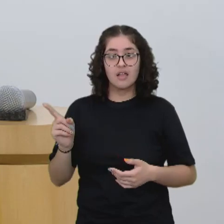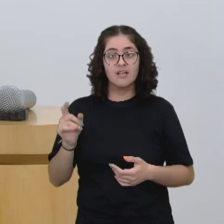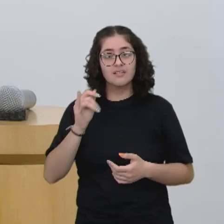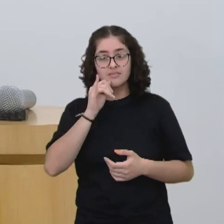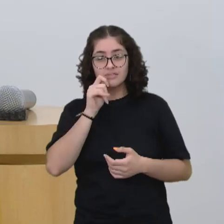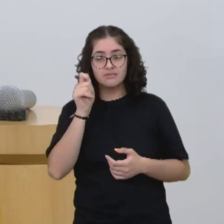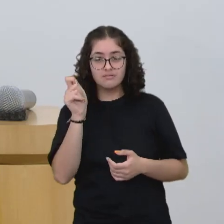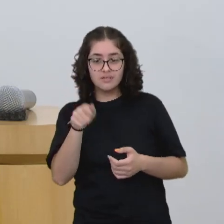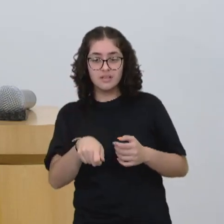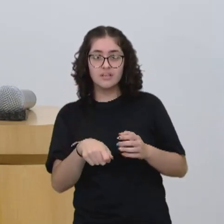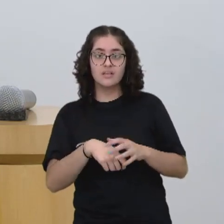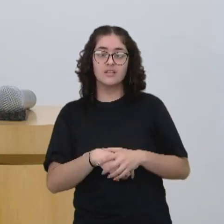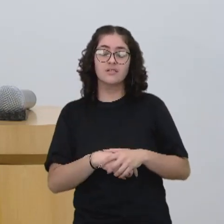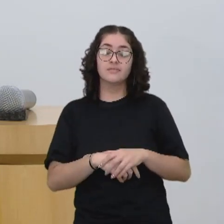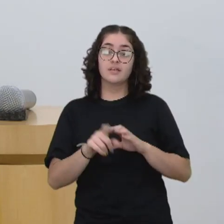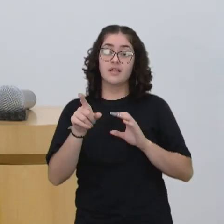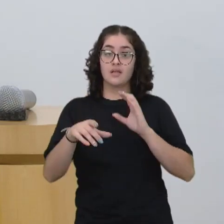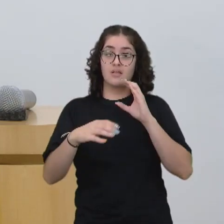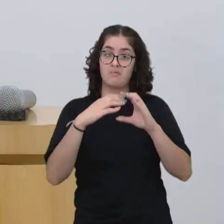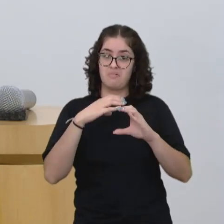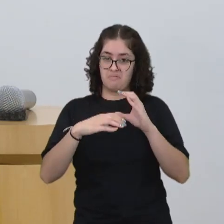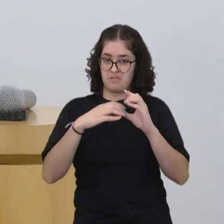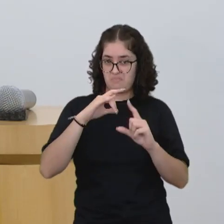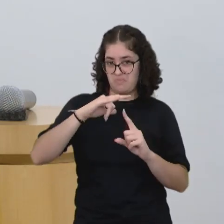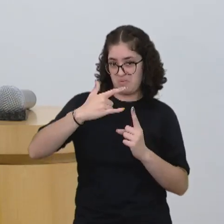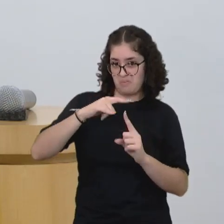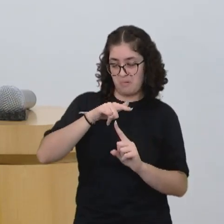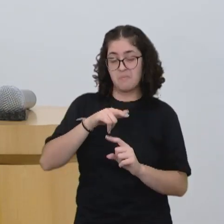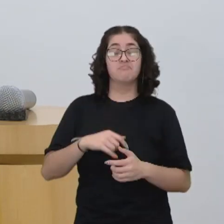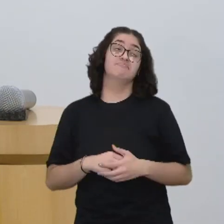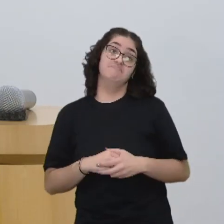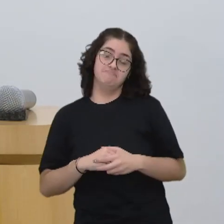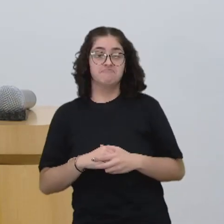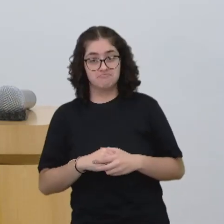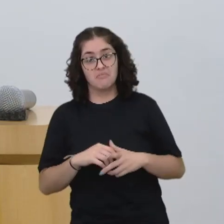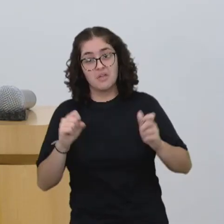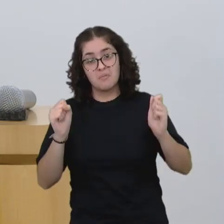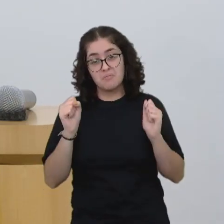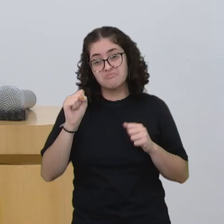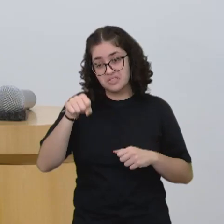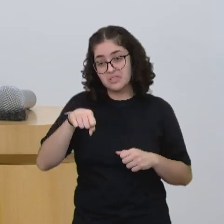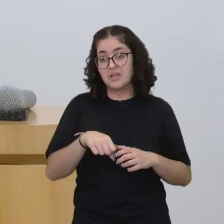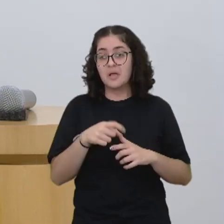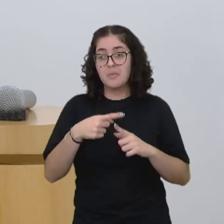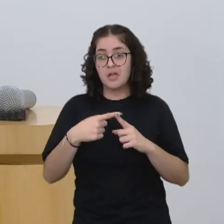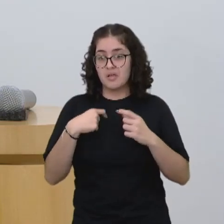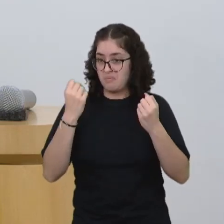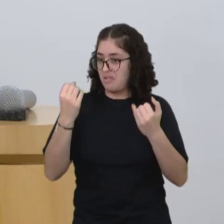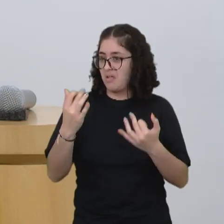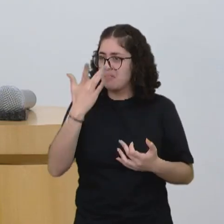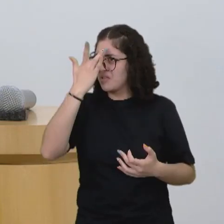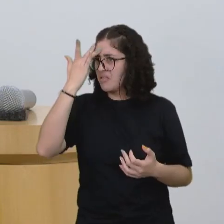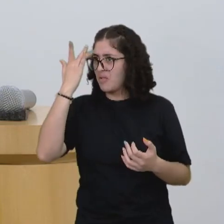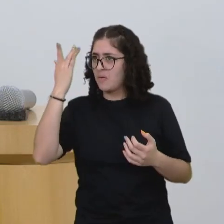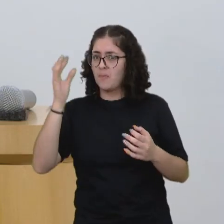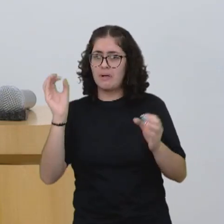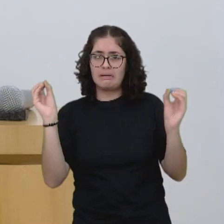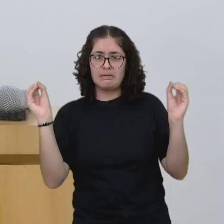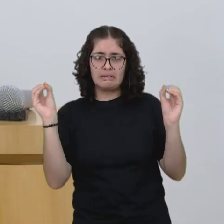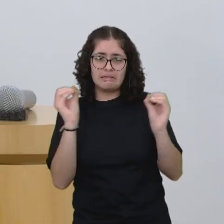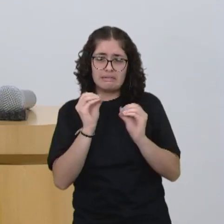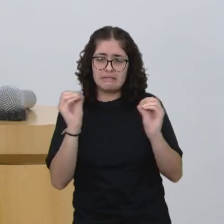ser considerada uma comunicação manipulatória? Pode. Por quê? Eu estou falando aqui e não tem ninguém